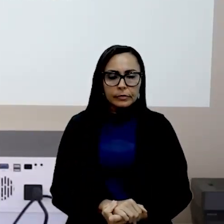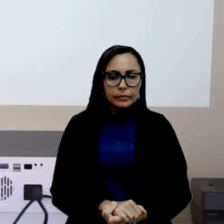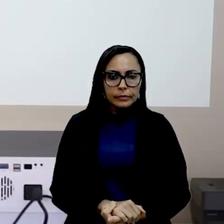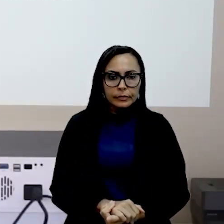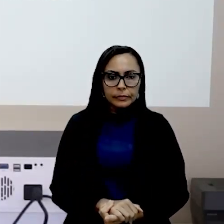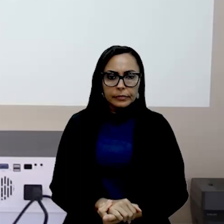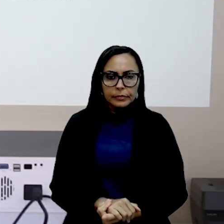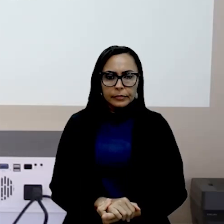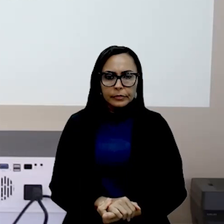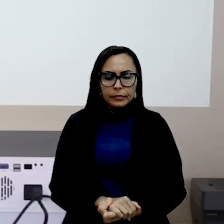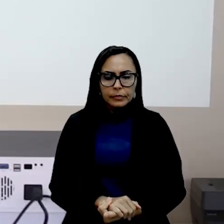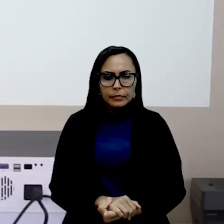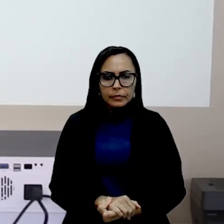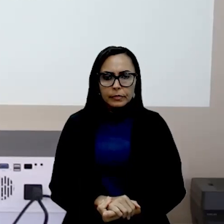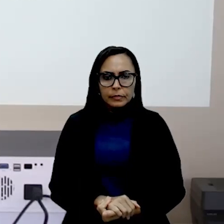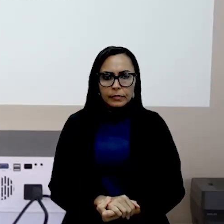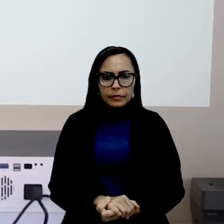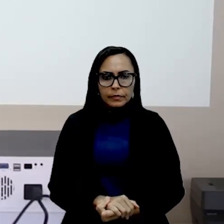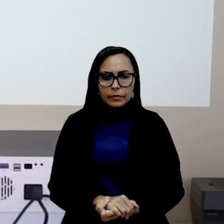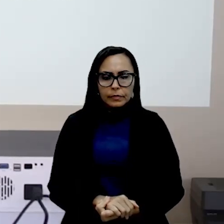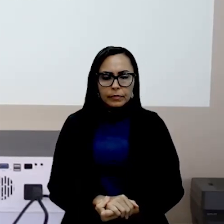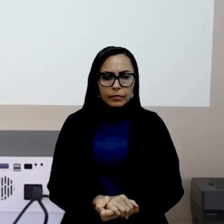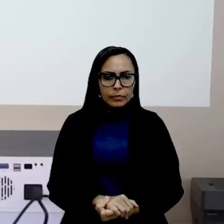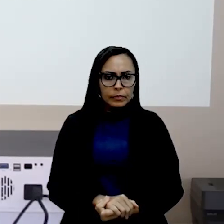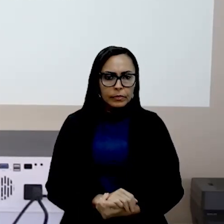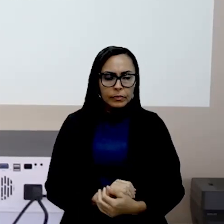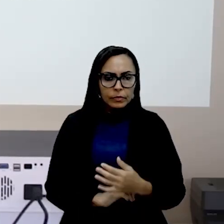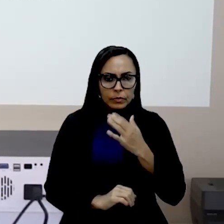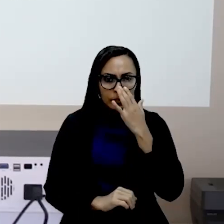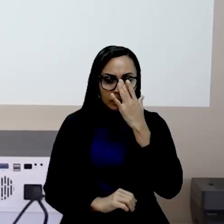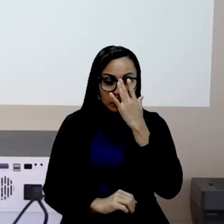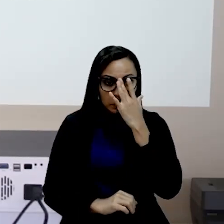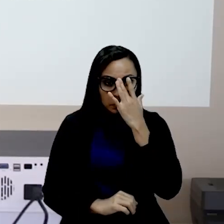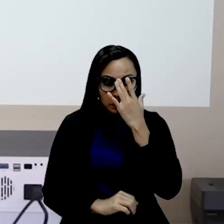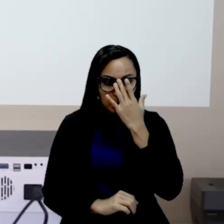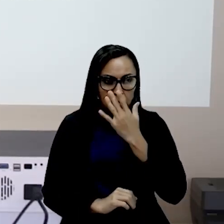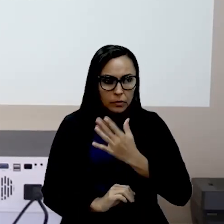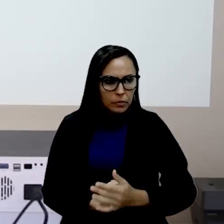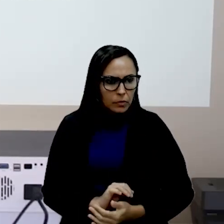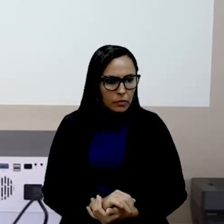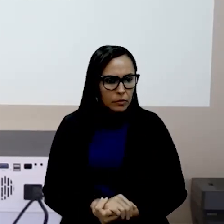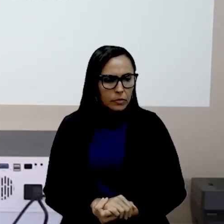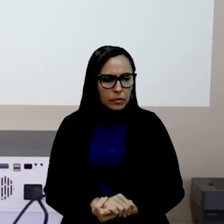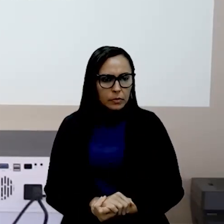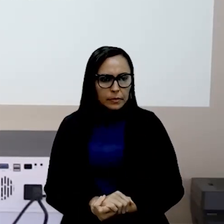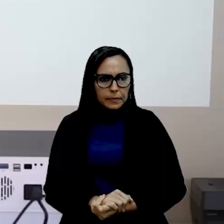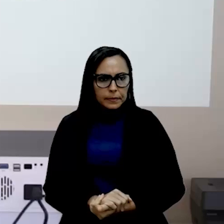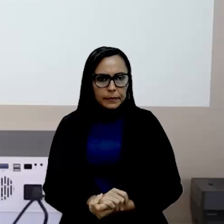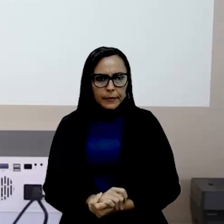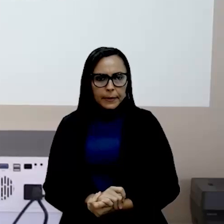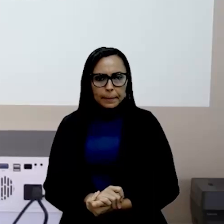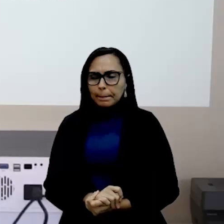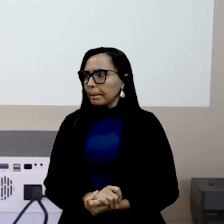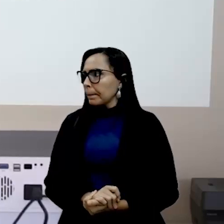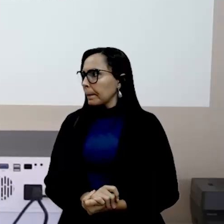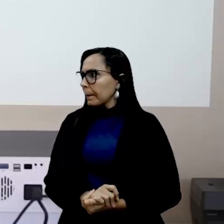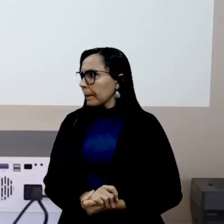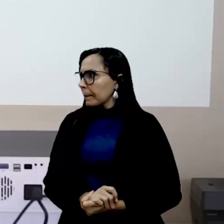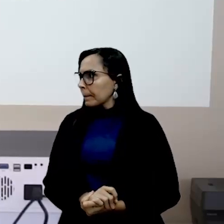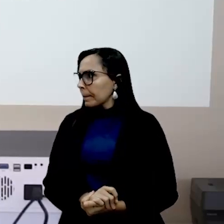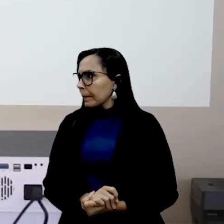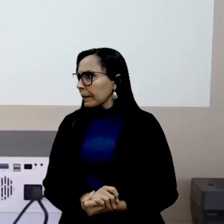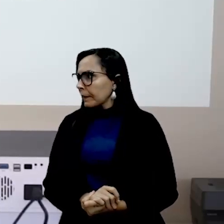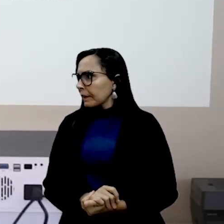idade, mais para os homens, de problemas de isquemia, a partir